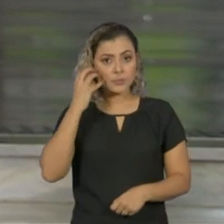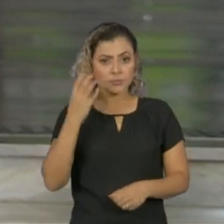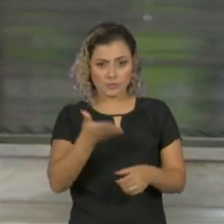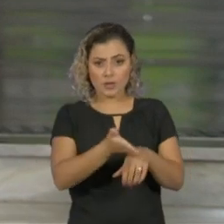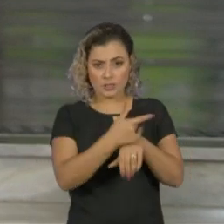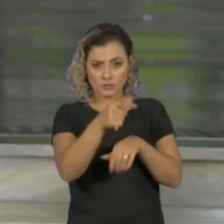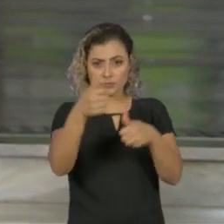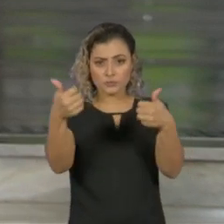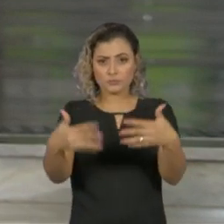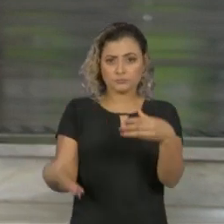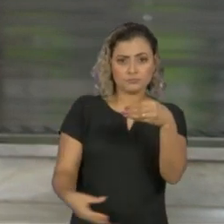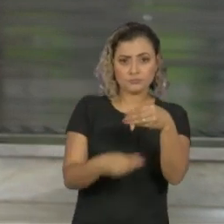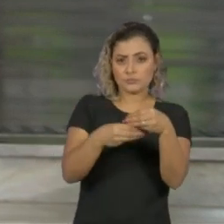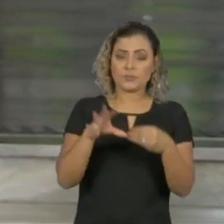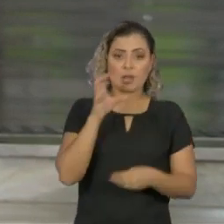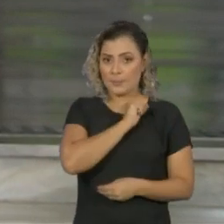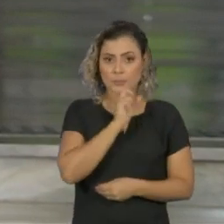Covas.